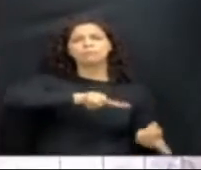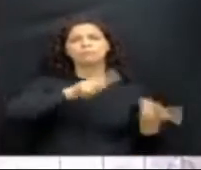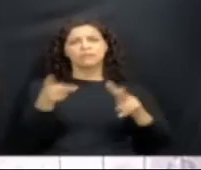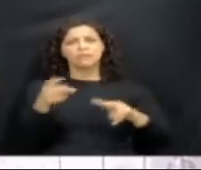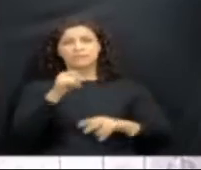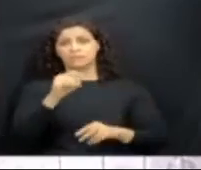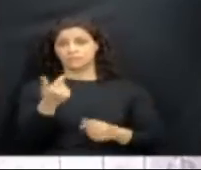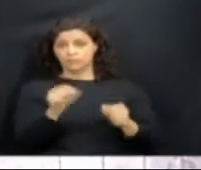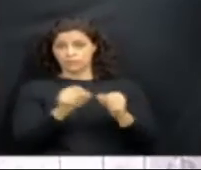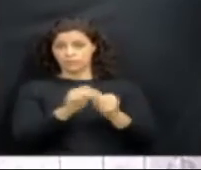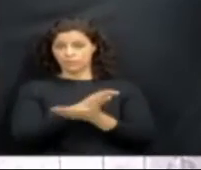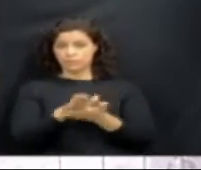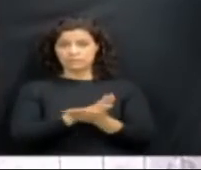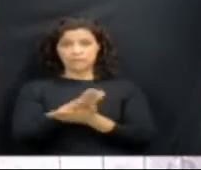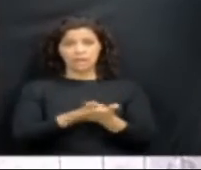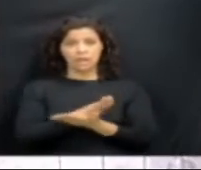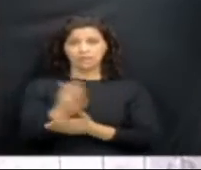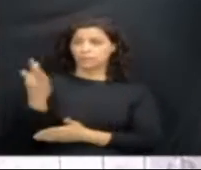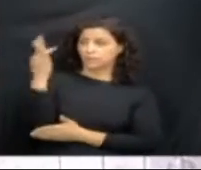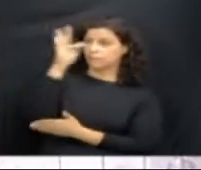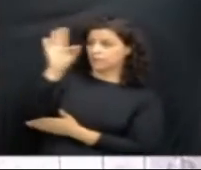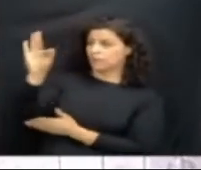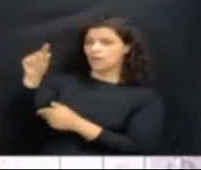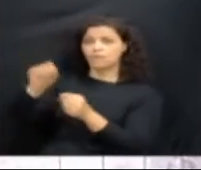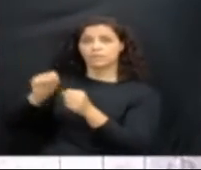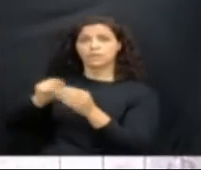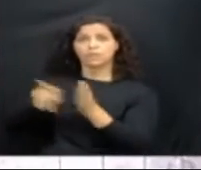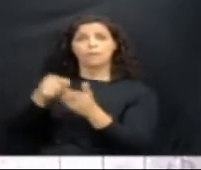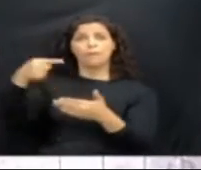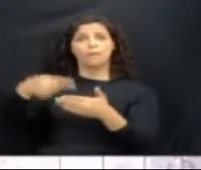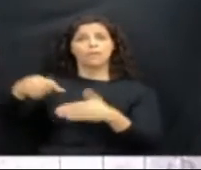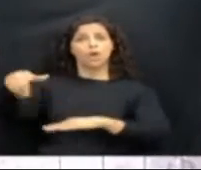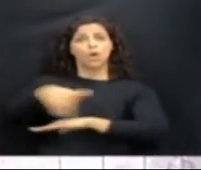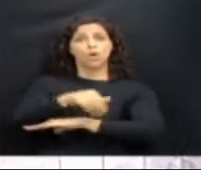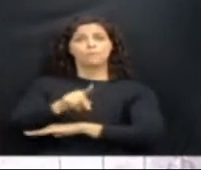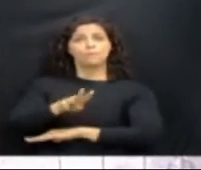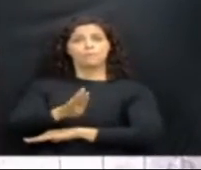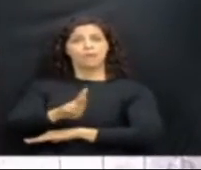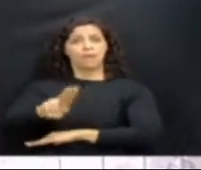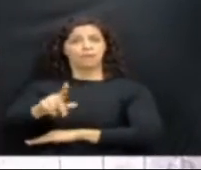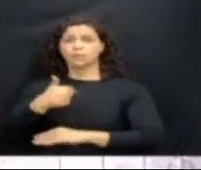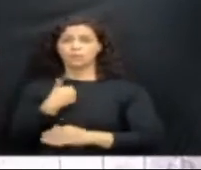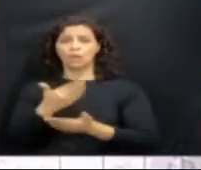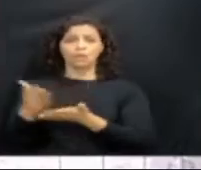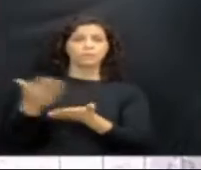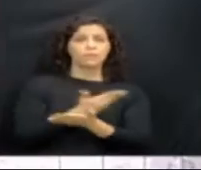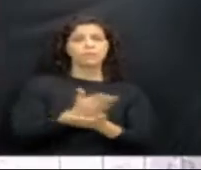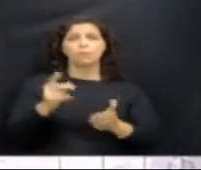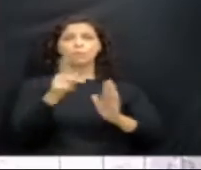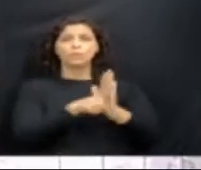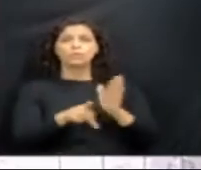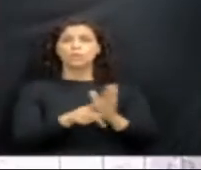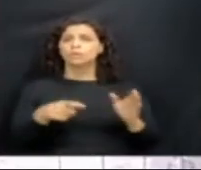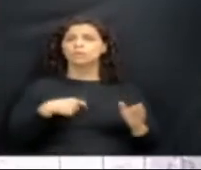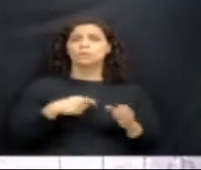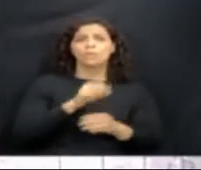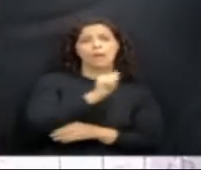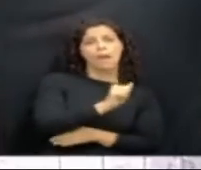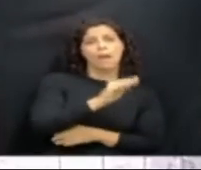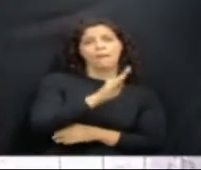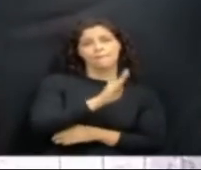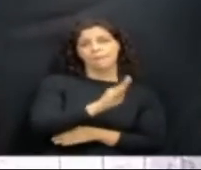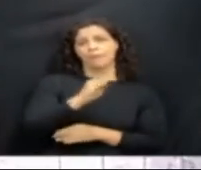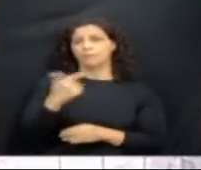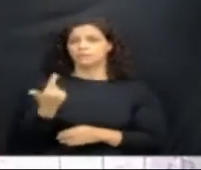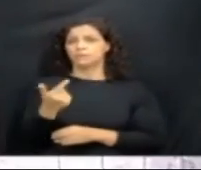que se ela não foi feita, a União fará só o pedágio dela. Não existe projeto separado. Não existe projeto A para o governo